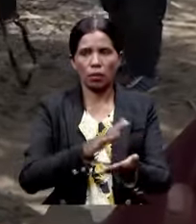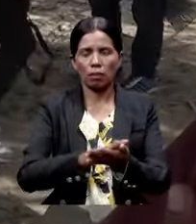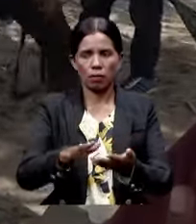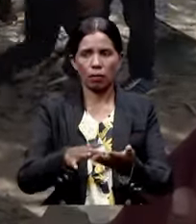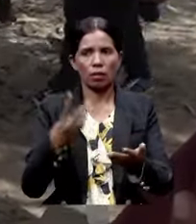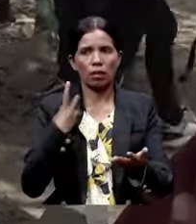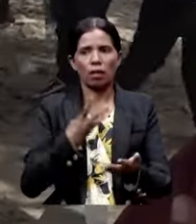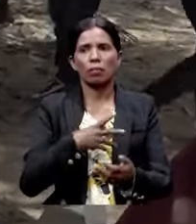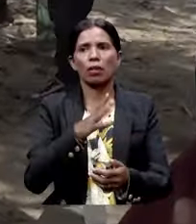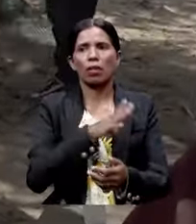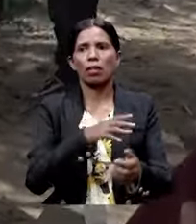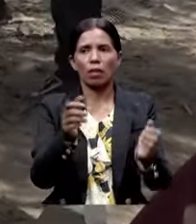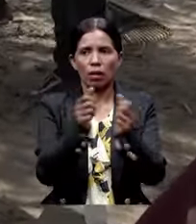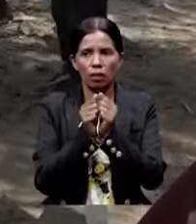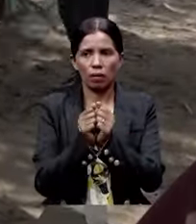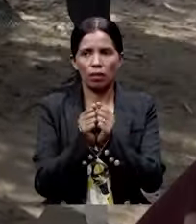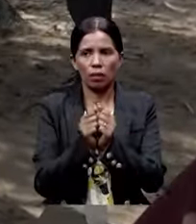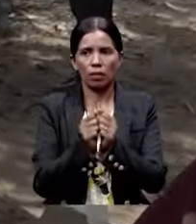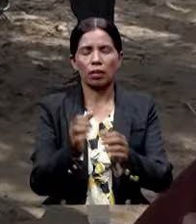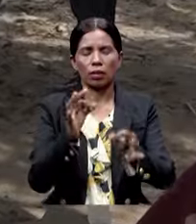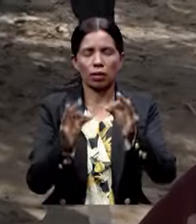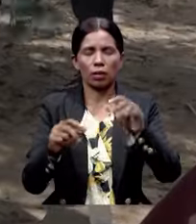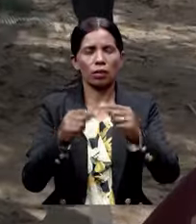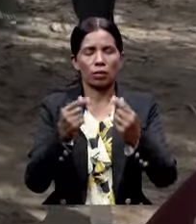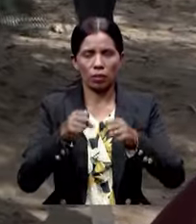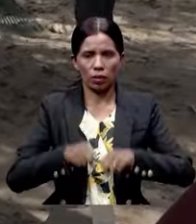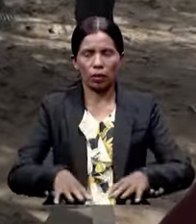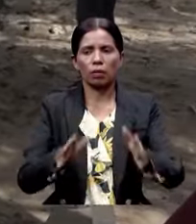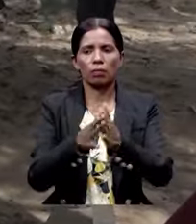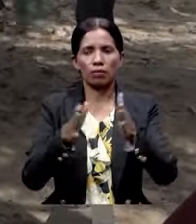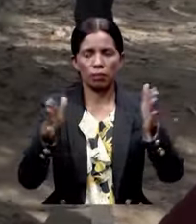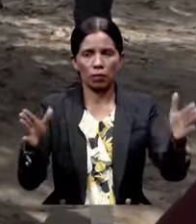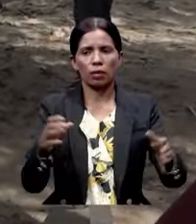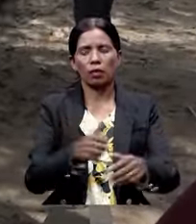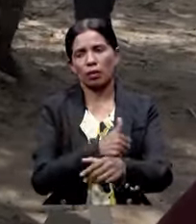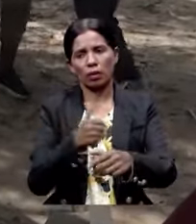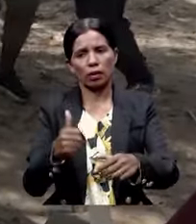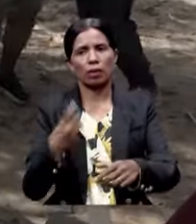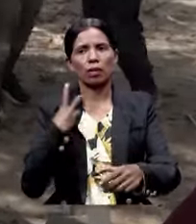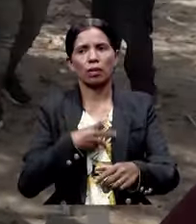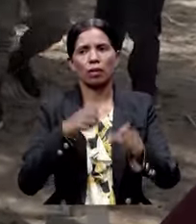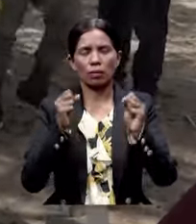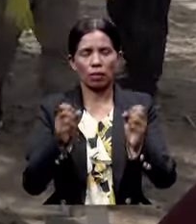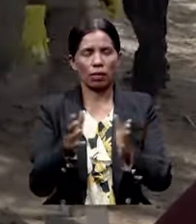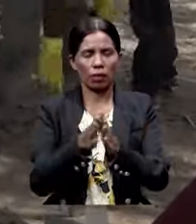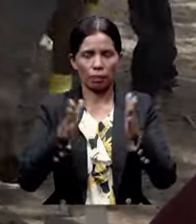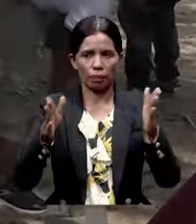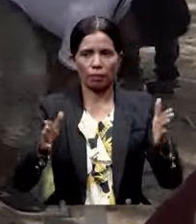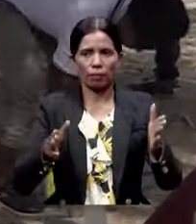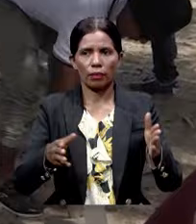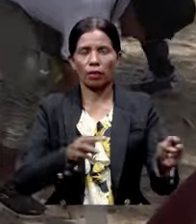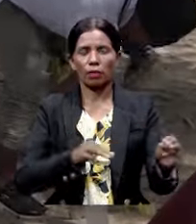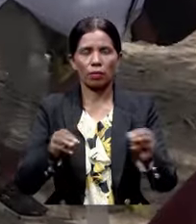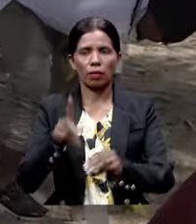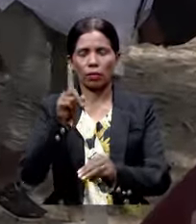a minha hein cada camoto com carico movimento tasimos ou iniciativa sireseluk e também ele hambot movimento